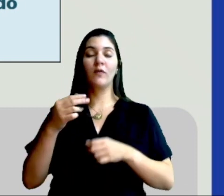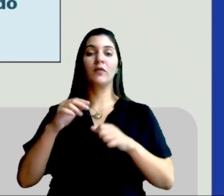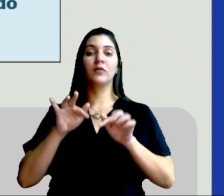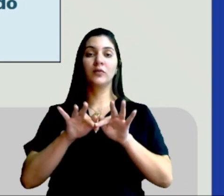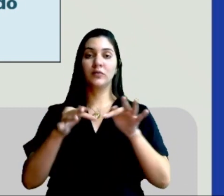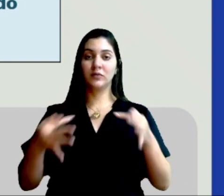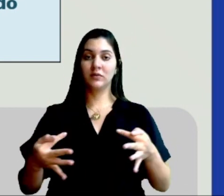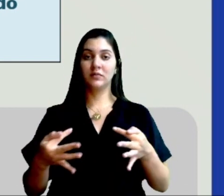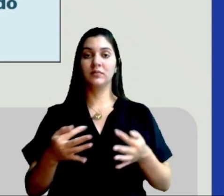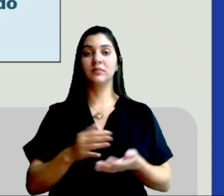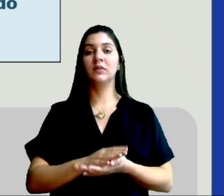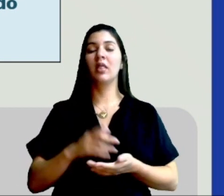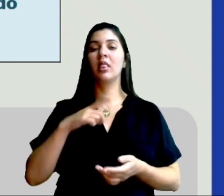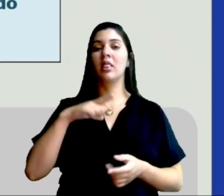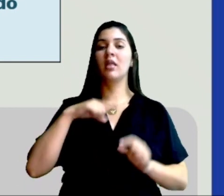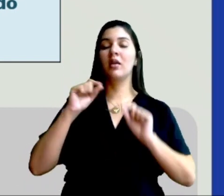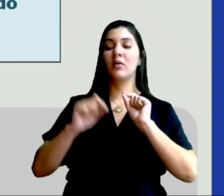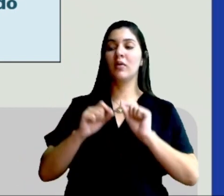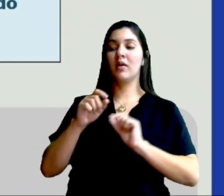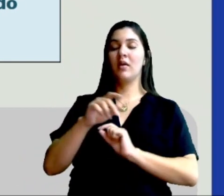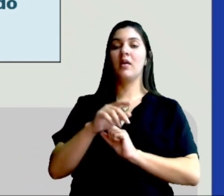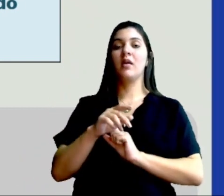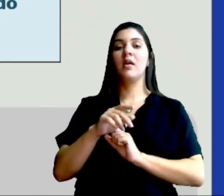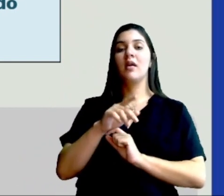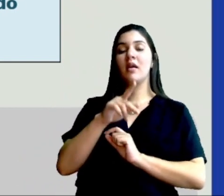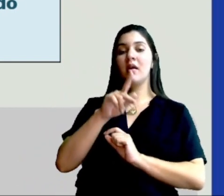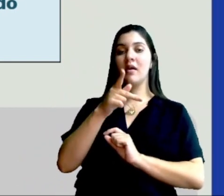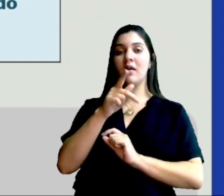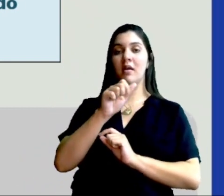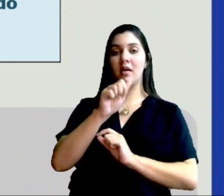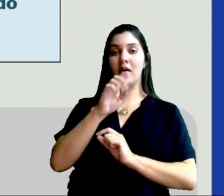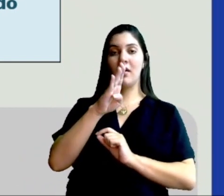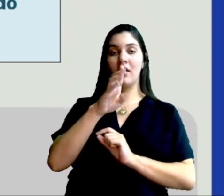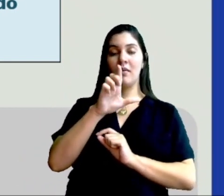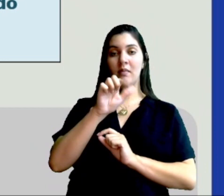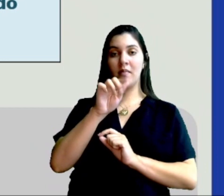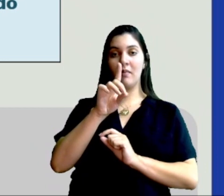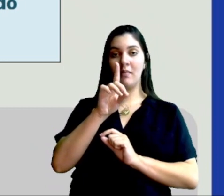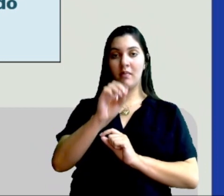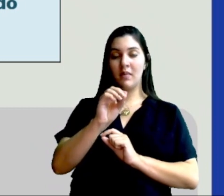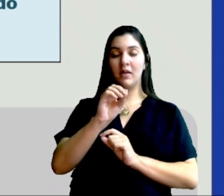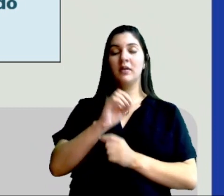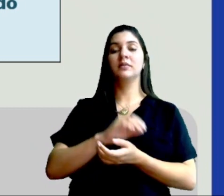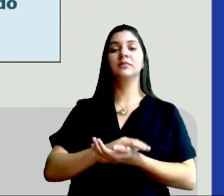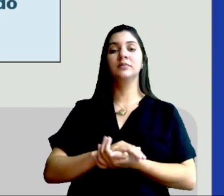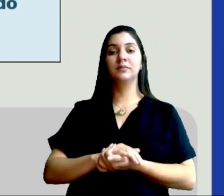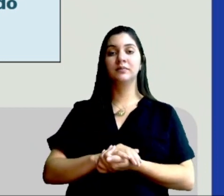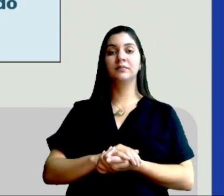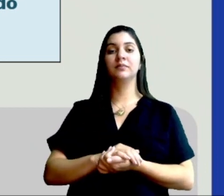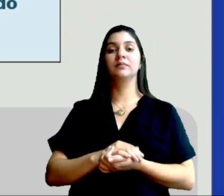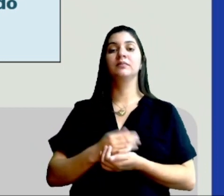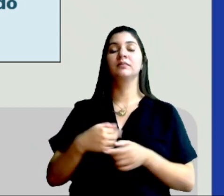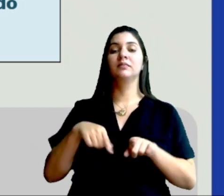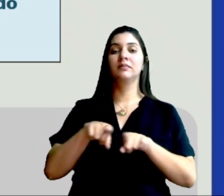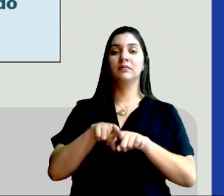simples. E aí a gente tem o particípio, ó, hablado, que é o particípio do verbo hablar, como eu